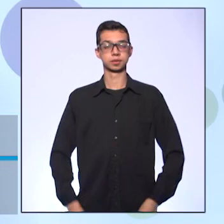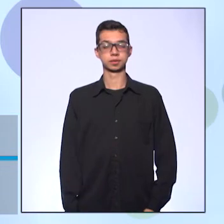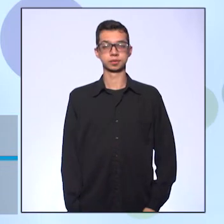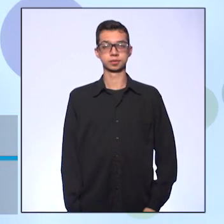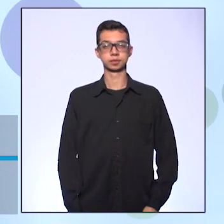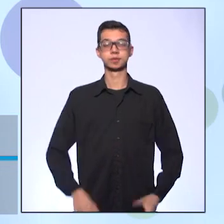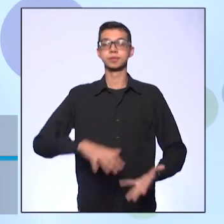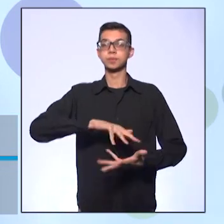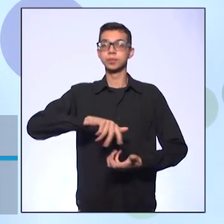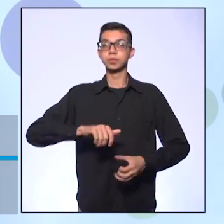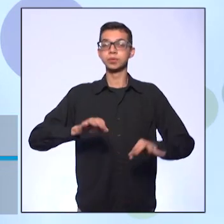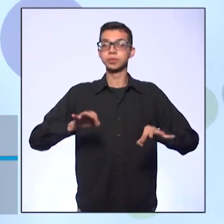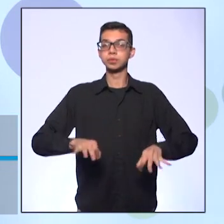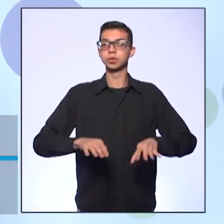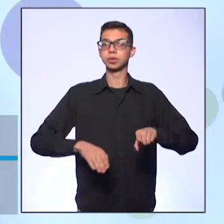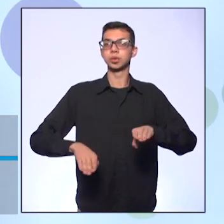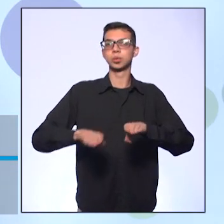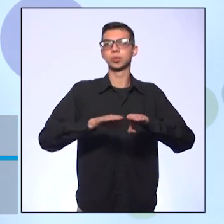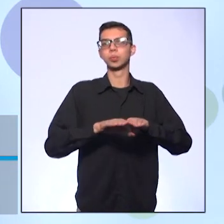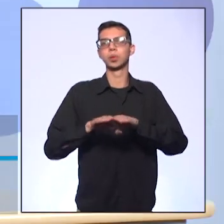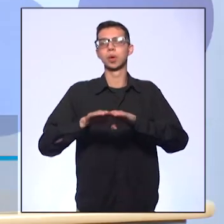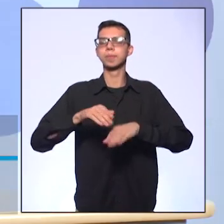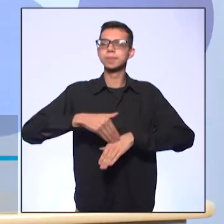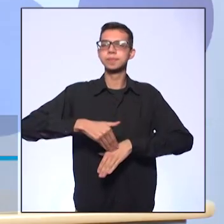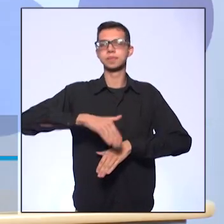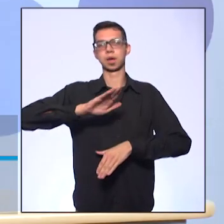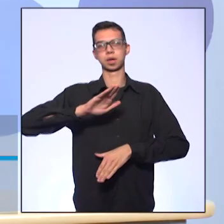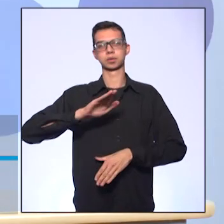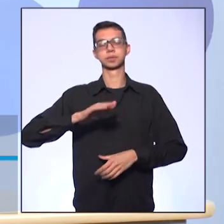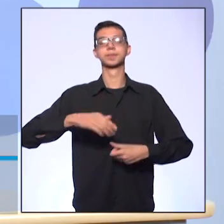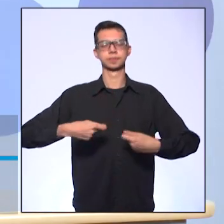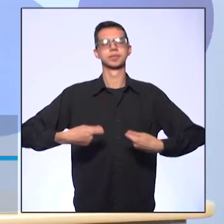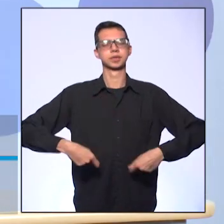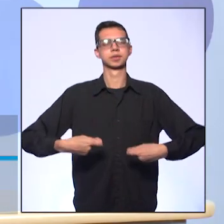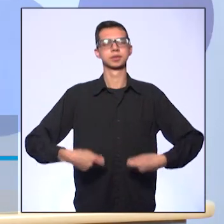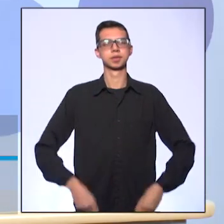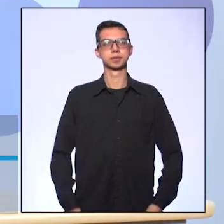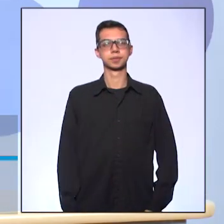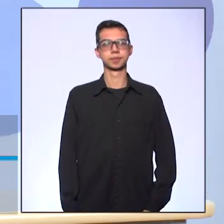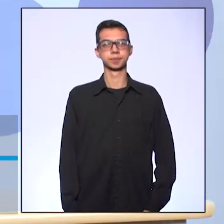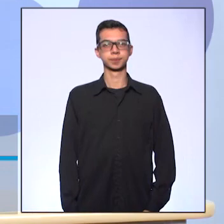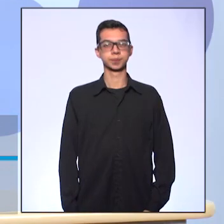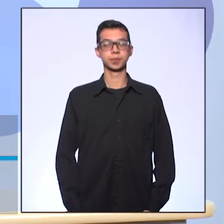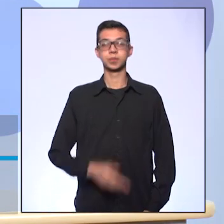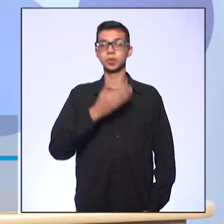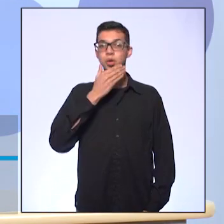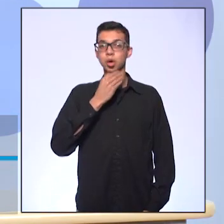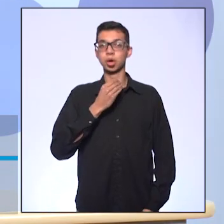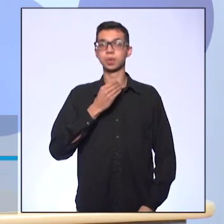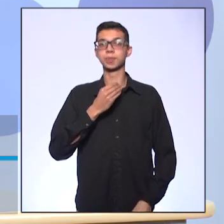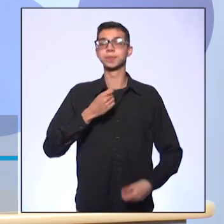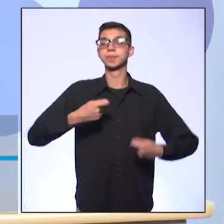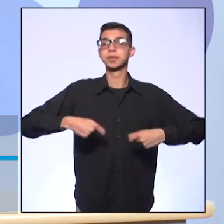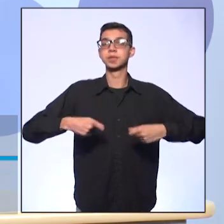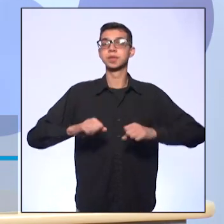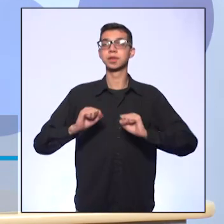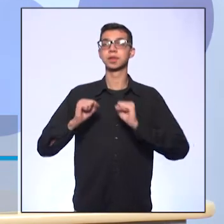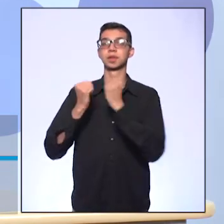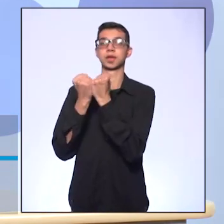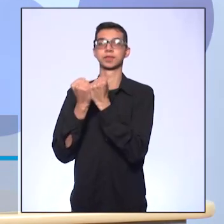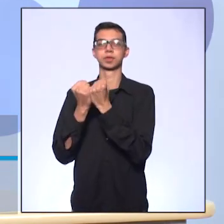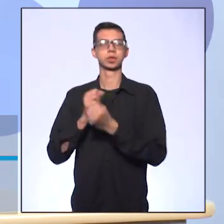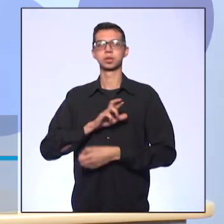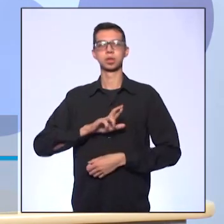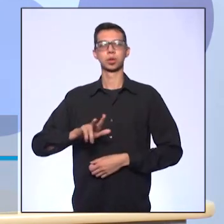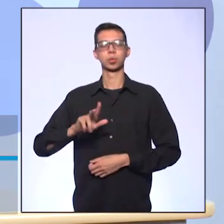mais justo, um mundo mais igual, um mundo de equidade. E esses homens, na verdade, que deveriam ser os defensores da mulher, né? E não os Exato. agressores,